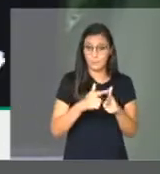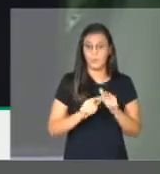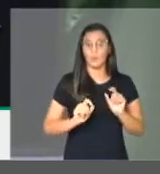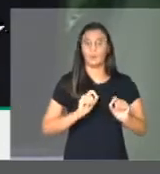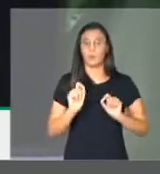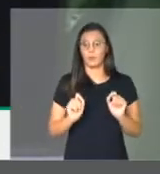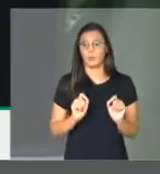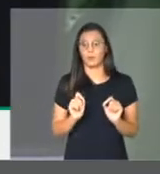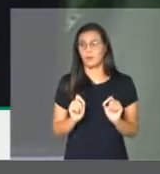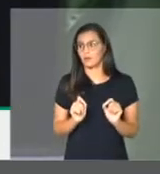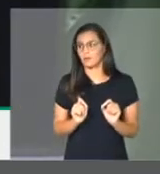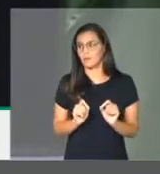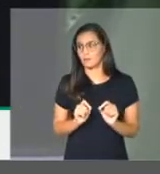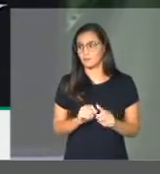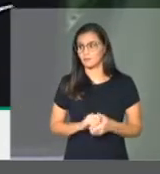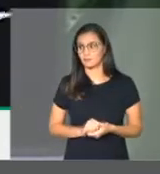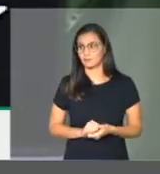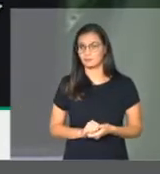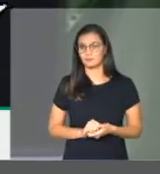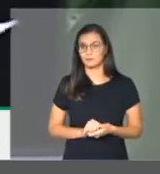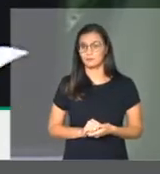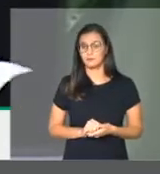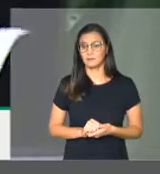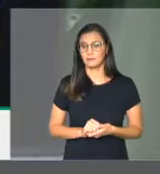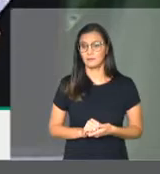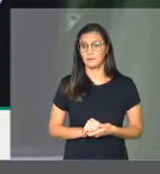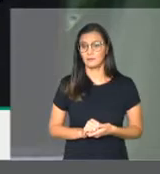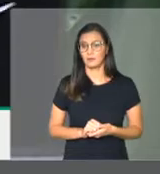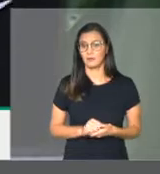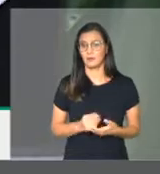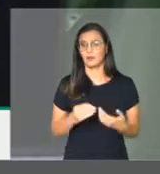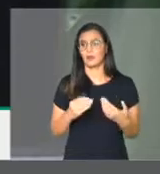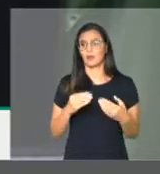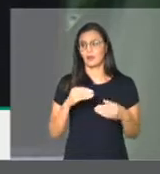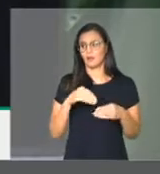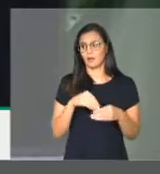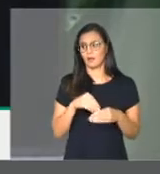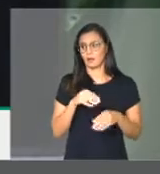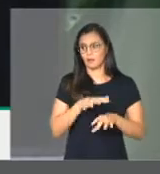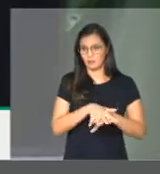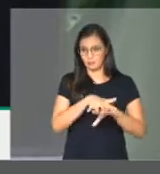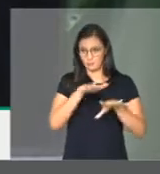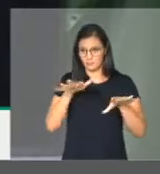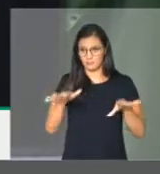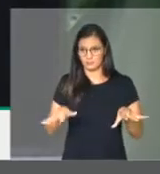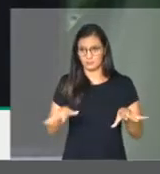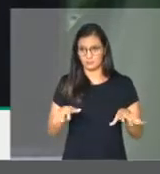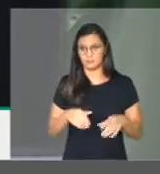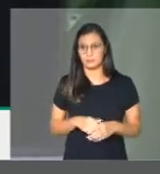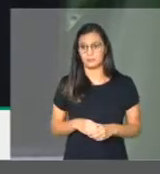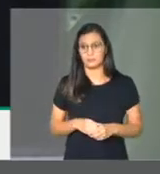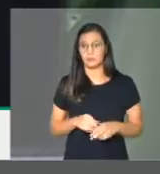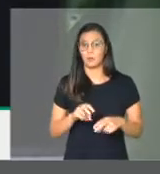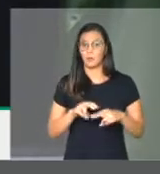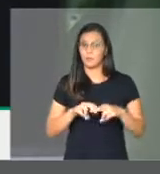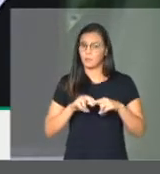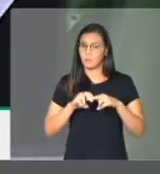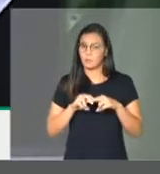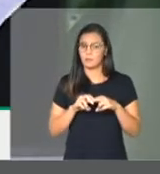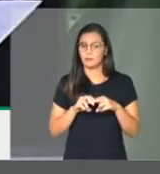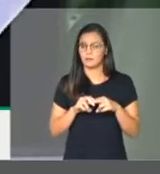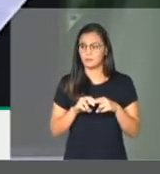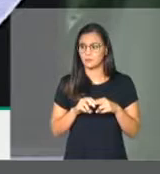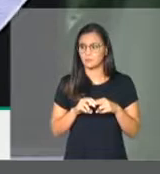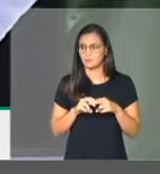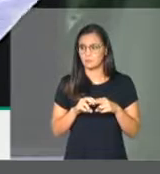indubitavelmente e ainda por muito tempo tenderá a sê-lo a exclusão. E por isso mergulhamos de cabeça na crise,